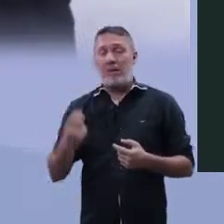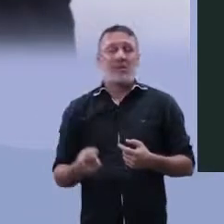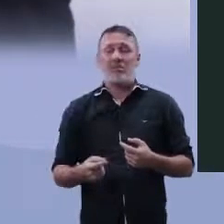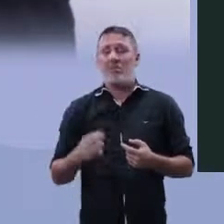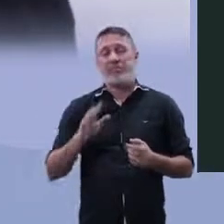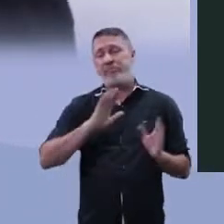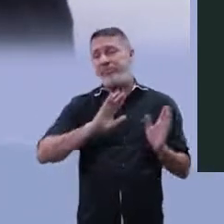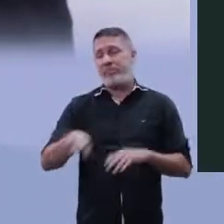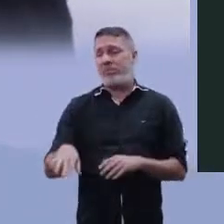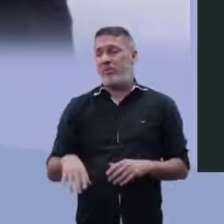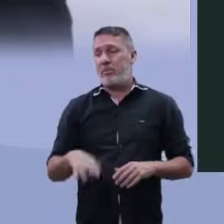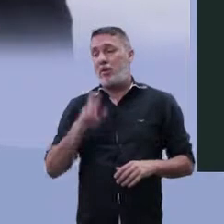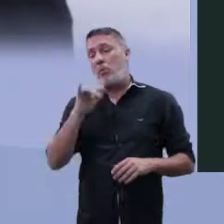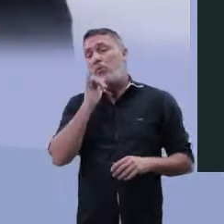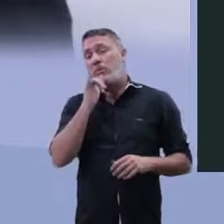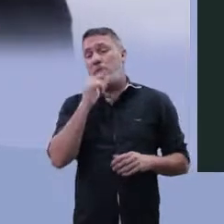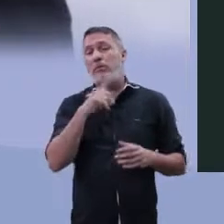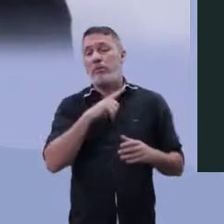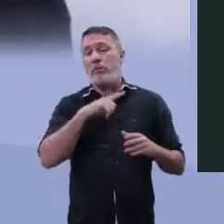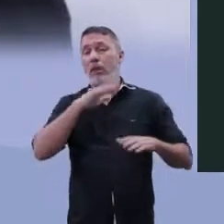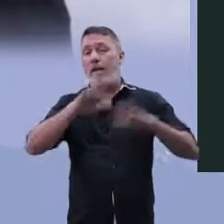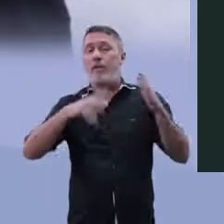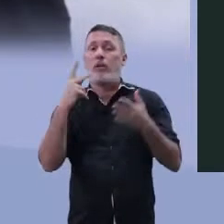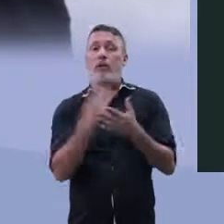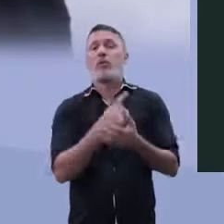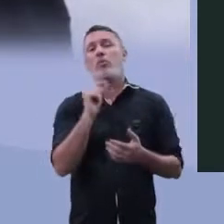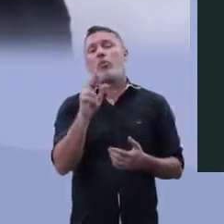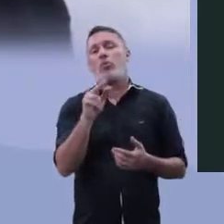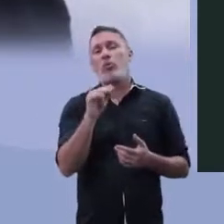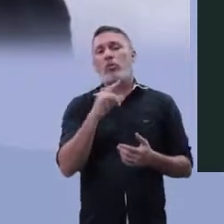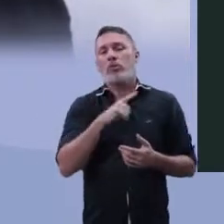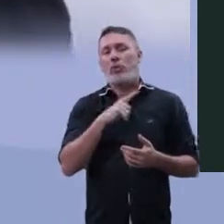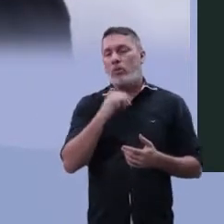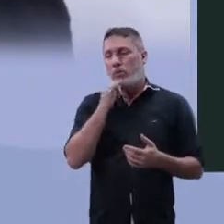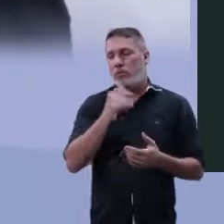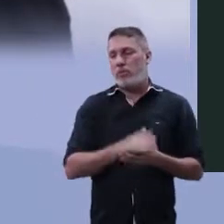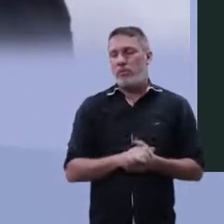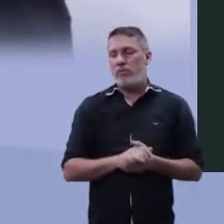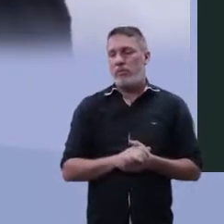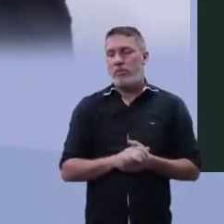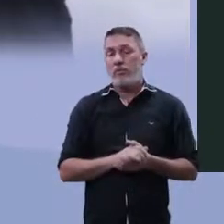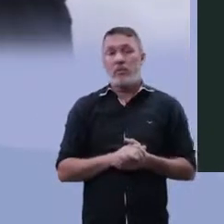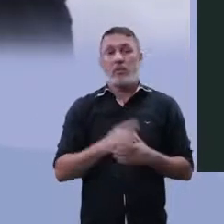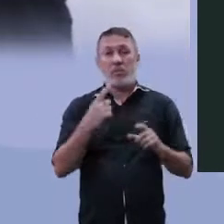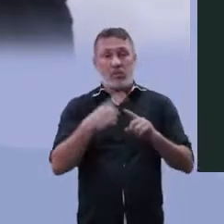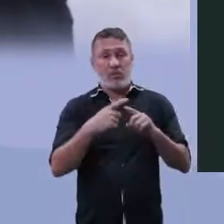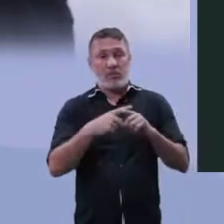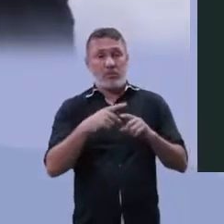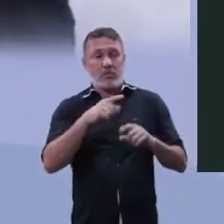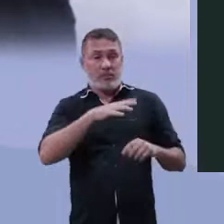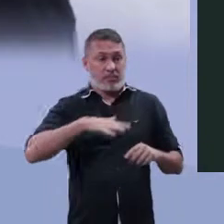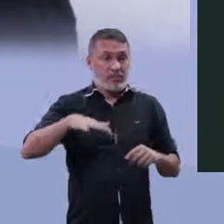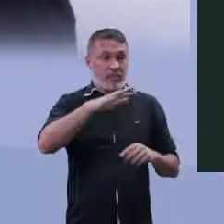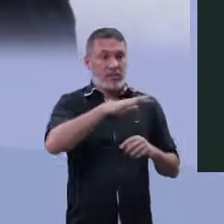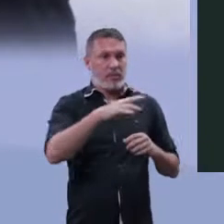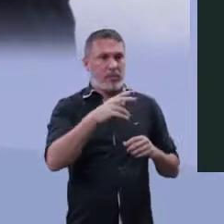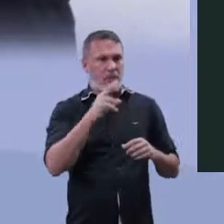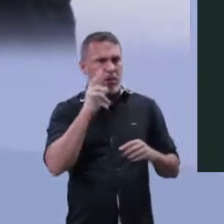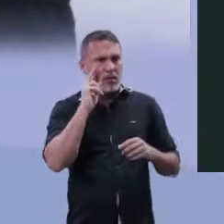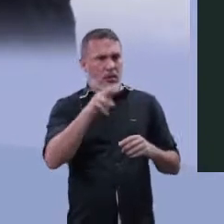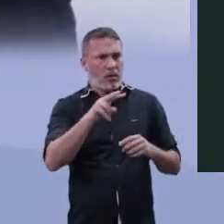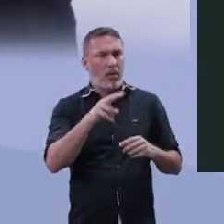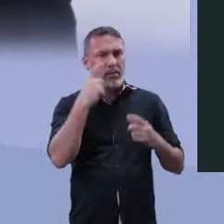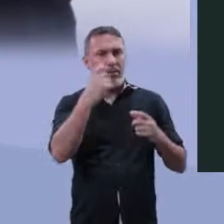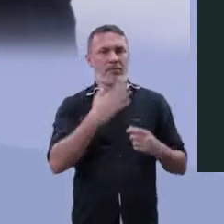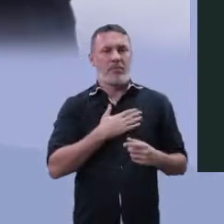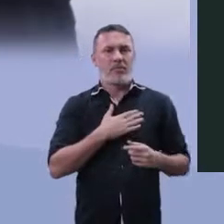uma maior fé, por exemplo, em meios que como é que se diz, teoricamente representam os